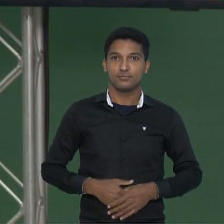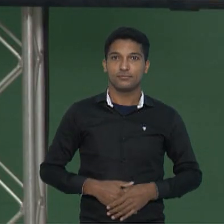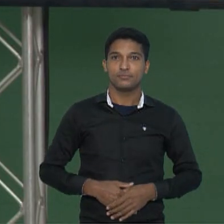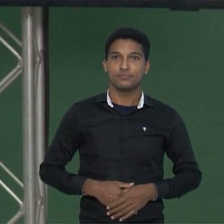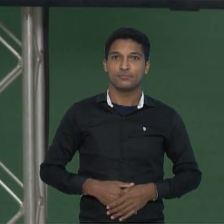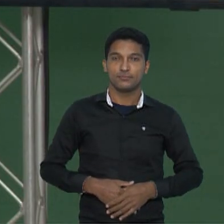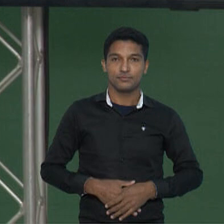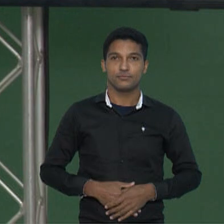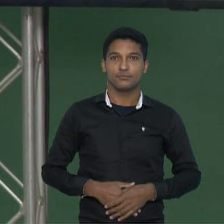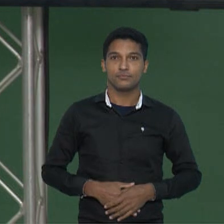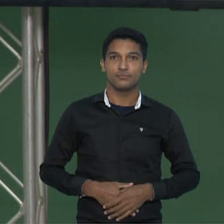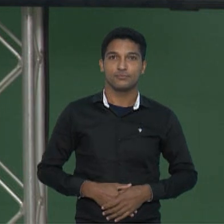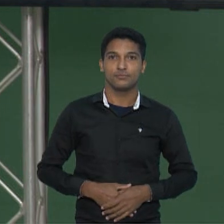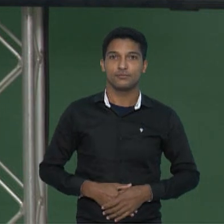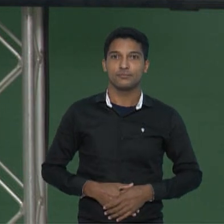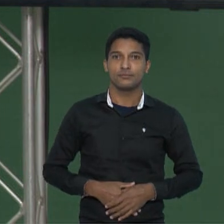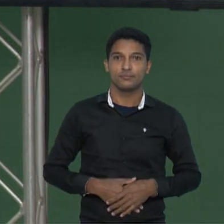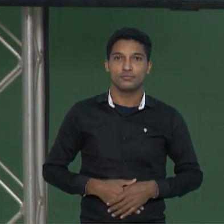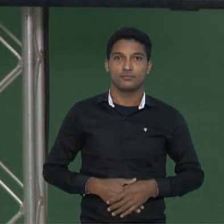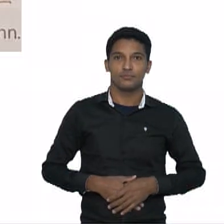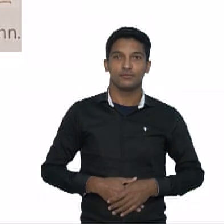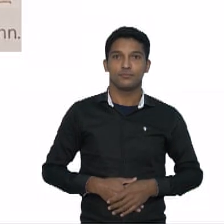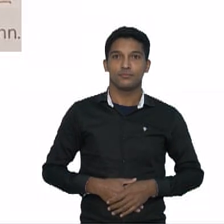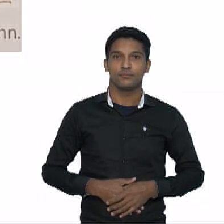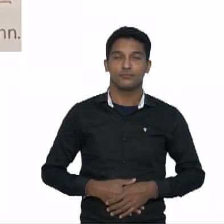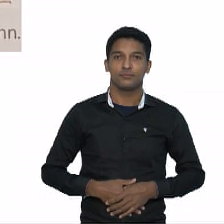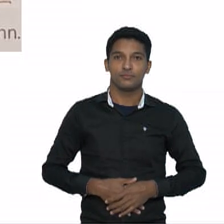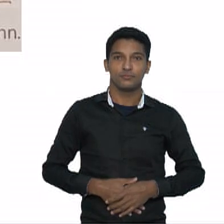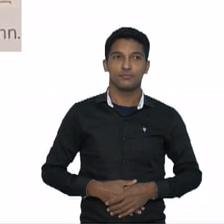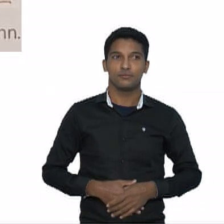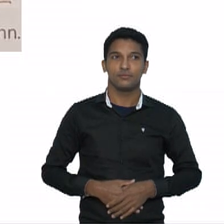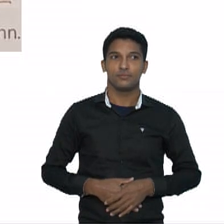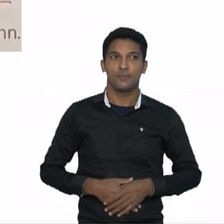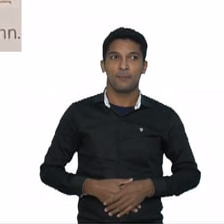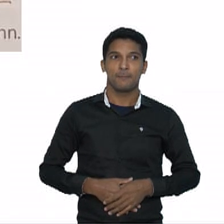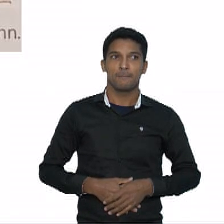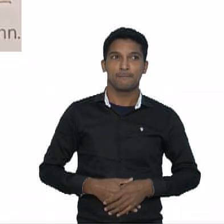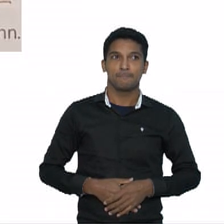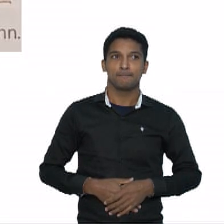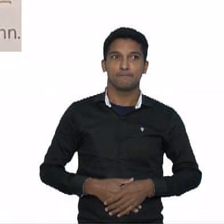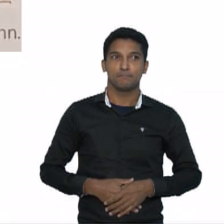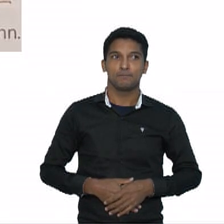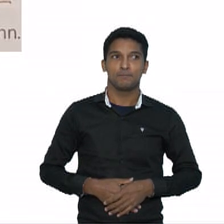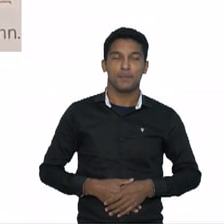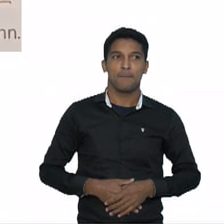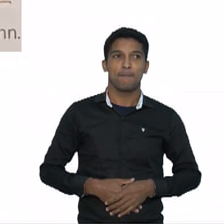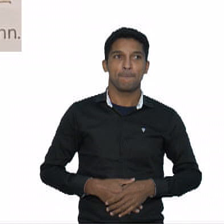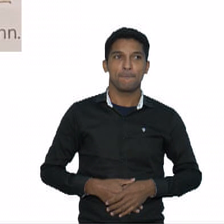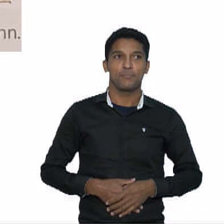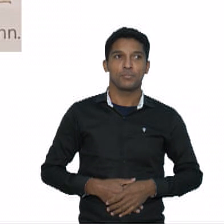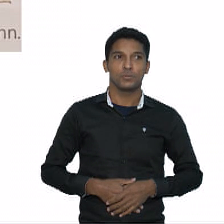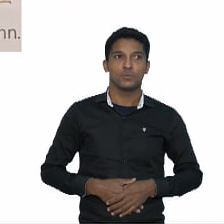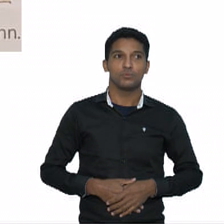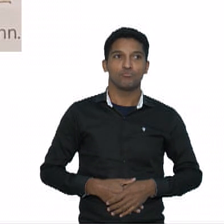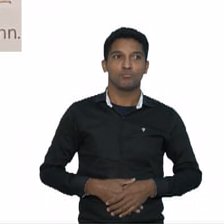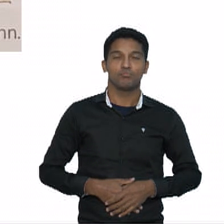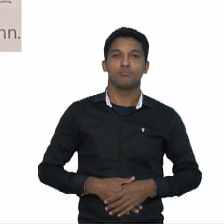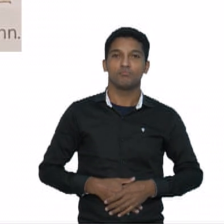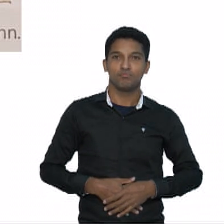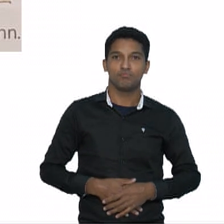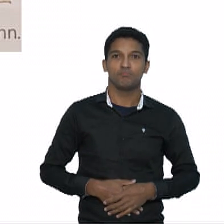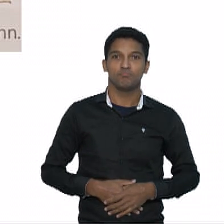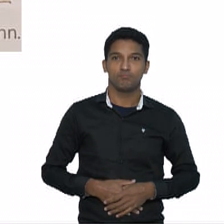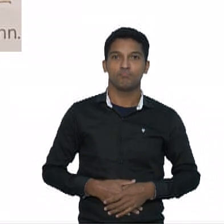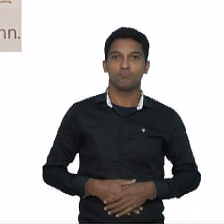up to 3. I am a half brother. I am a whole